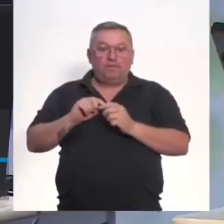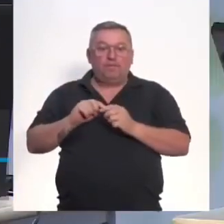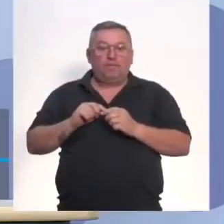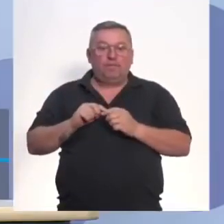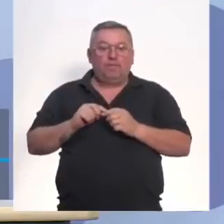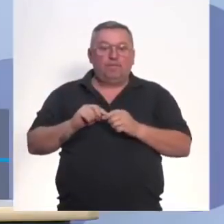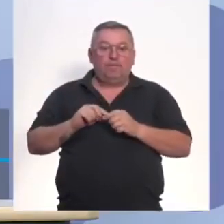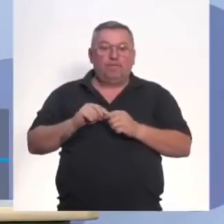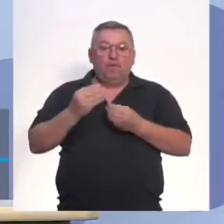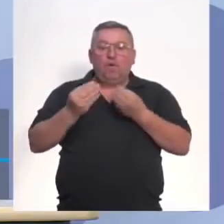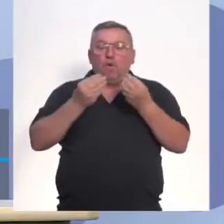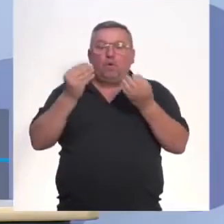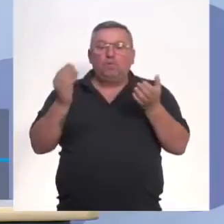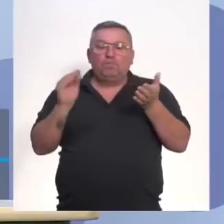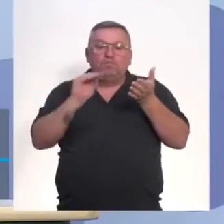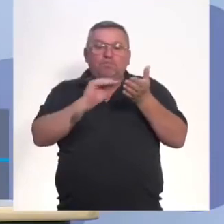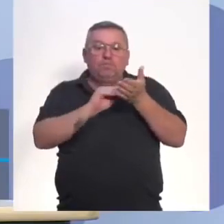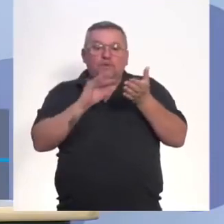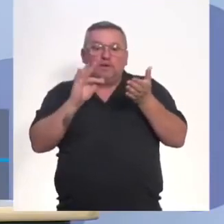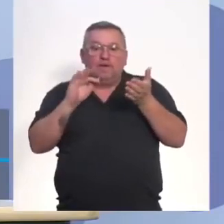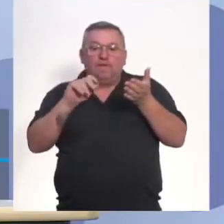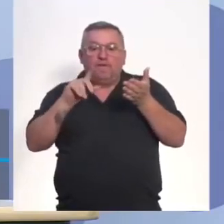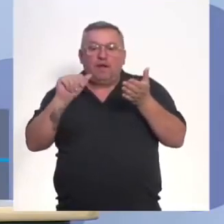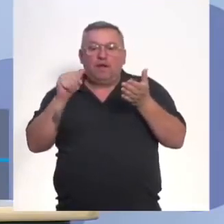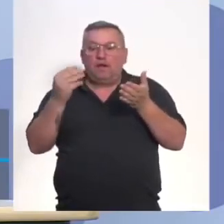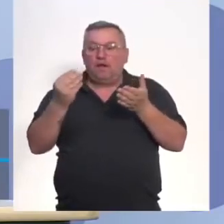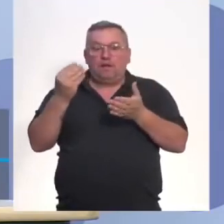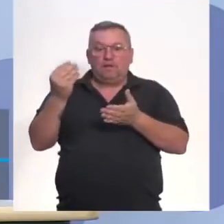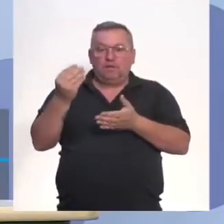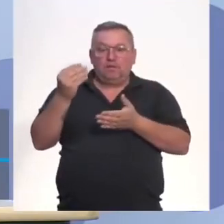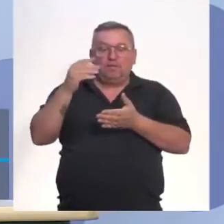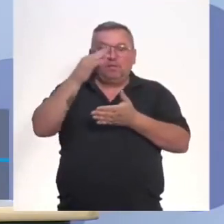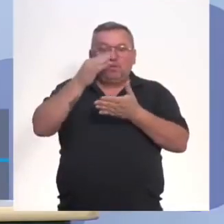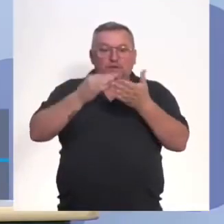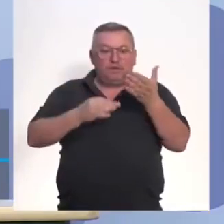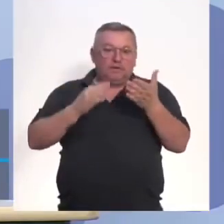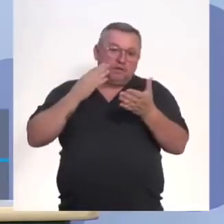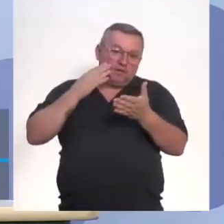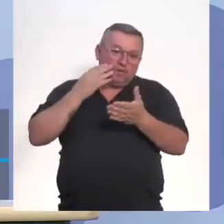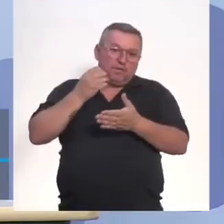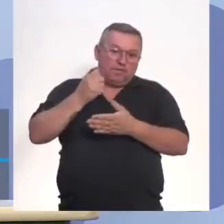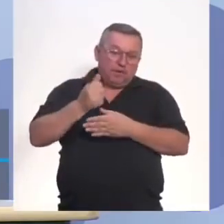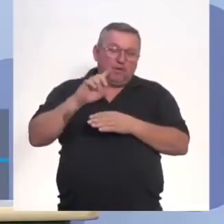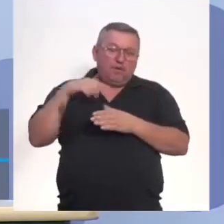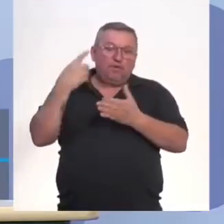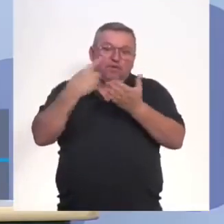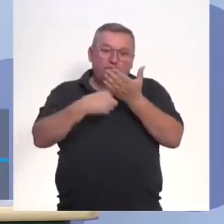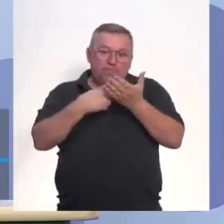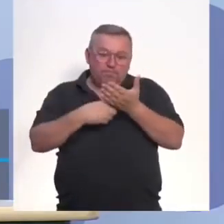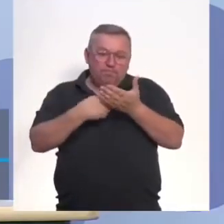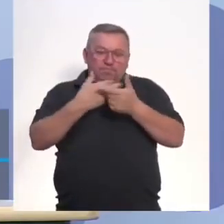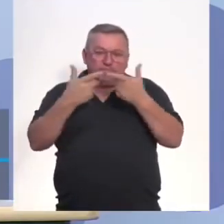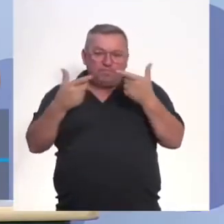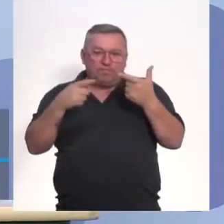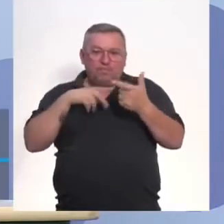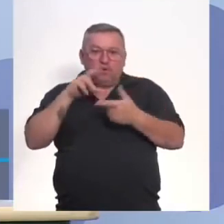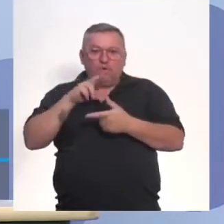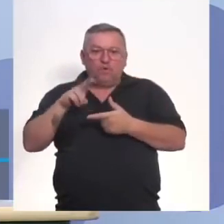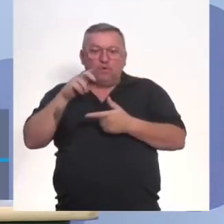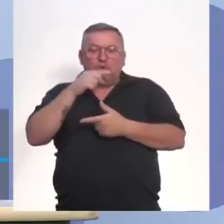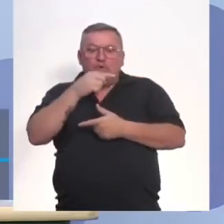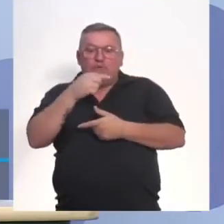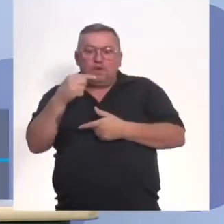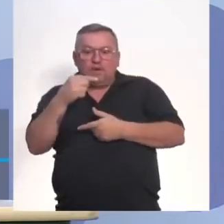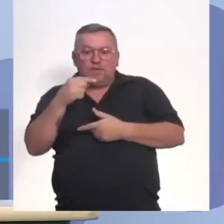que se pontuou essa fala, gente, num texto? Vocês sabem bem, não é? Quando a gente quer marcar o discurso direto, a gente usa um sinal. Qual